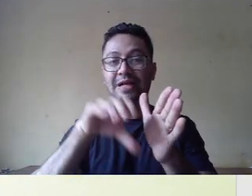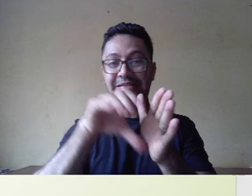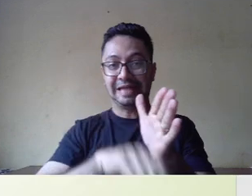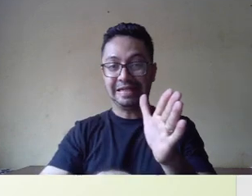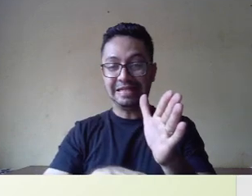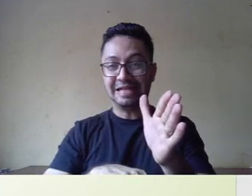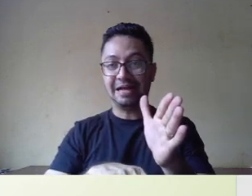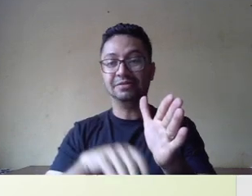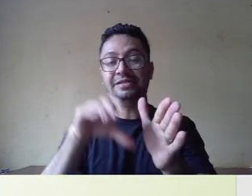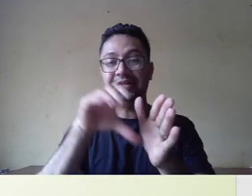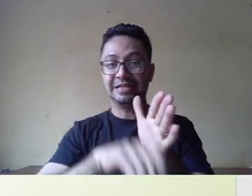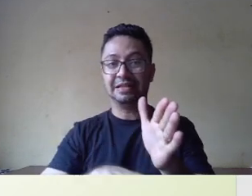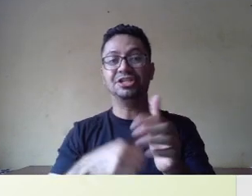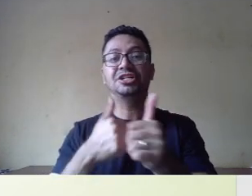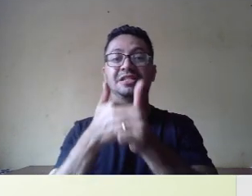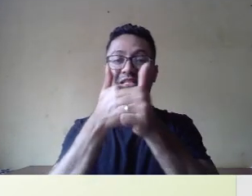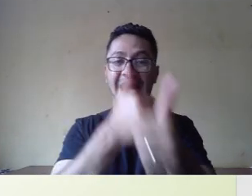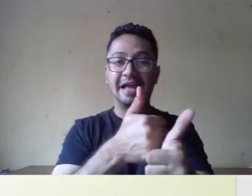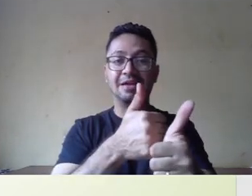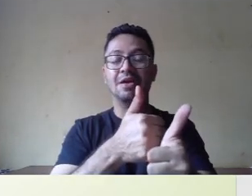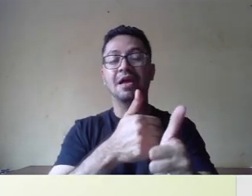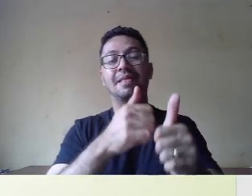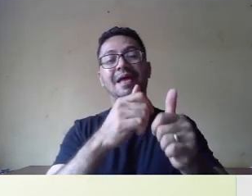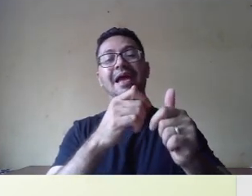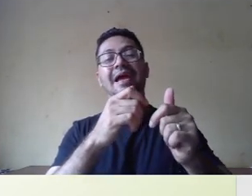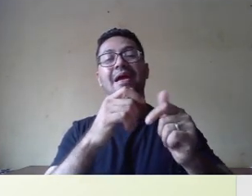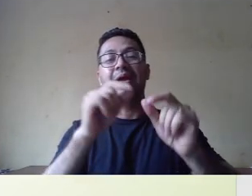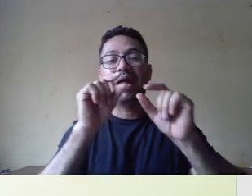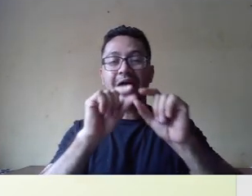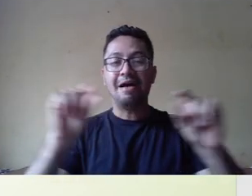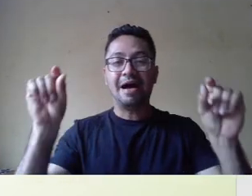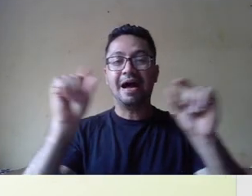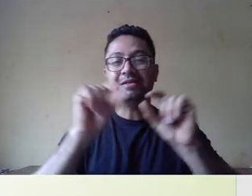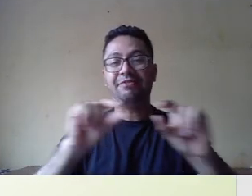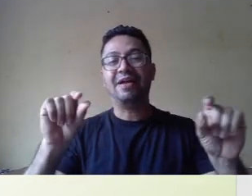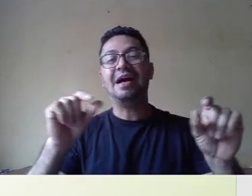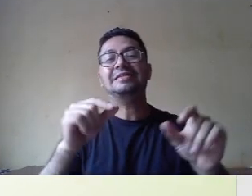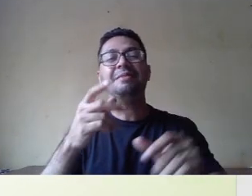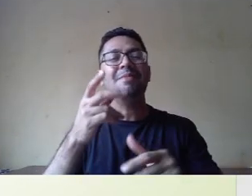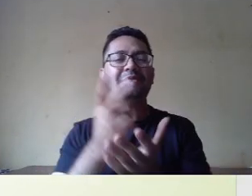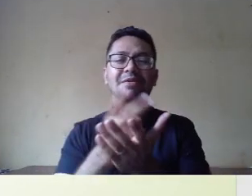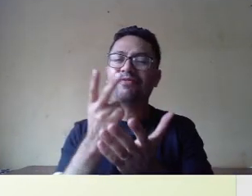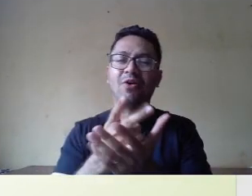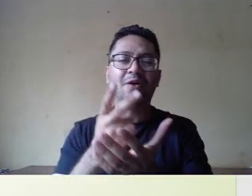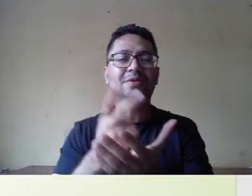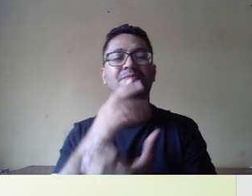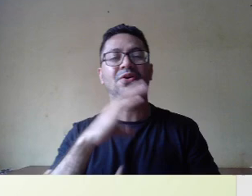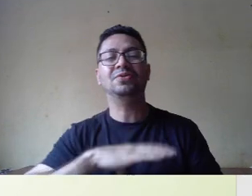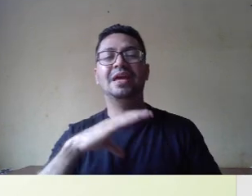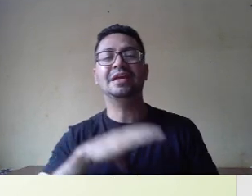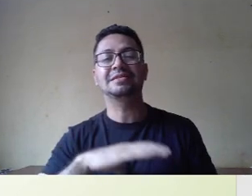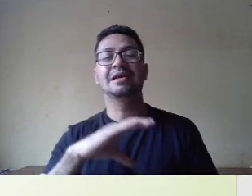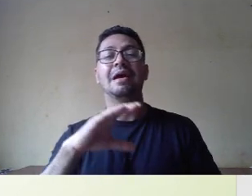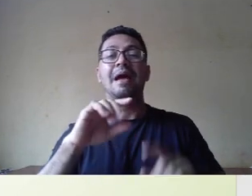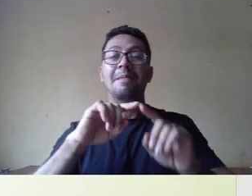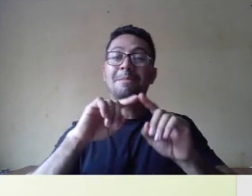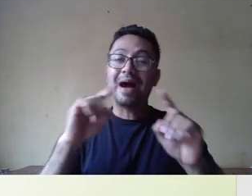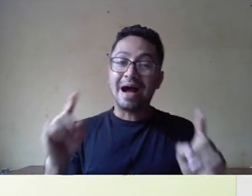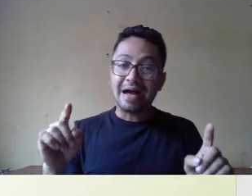o português sinalizado. A gente segue, né, a frase da mesma forma do